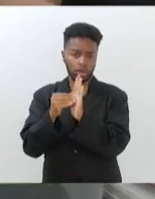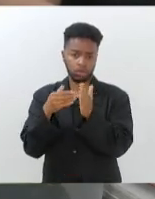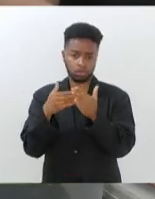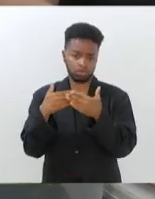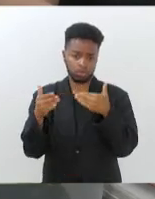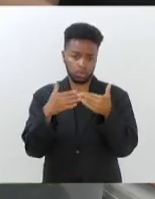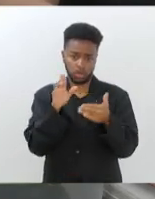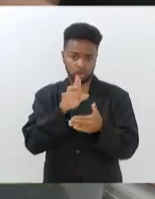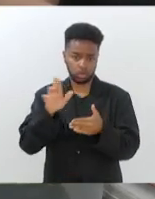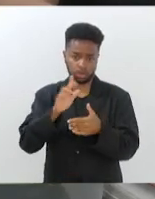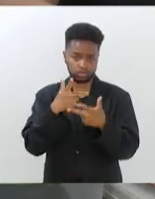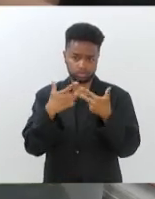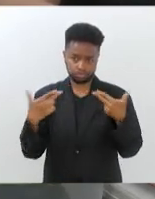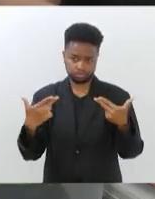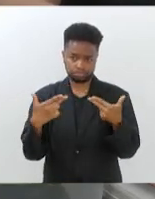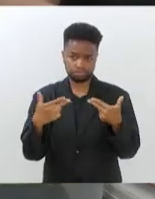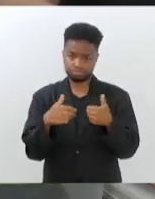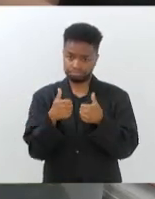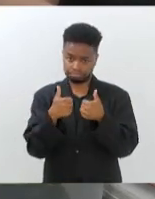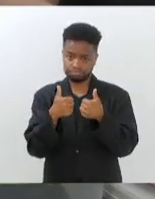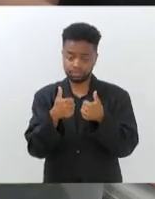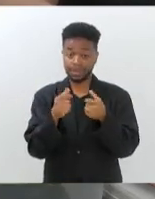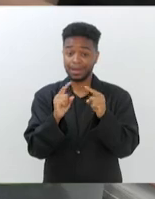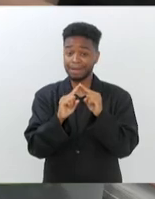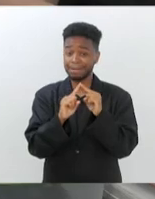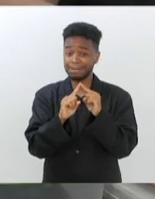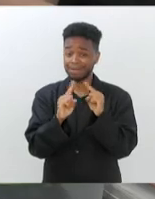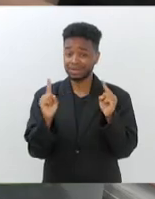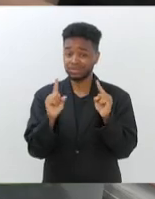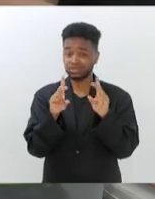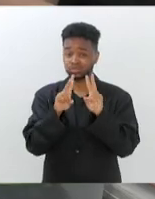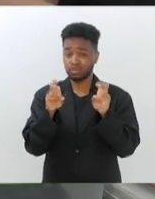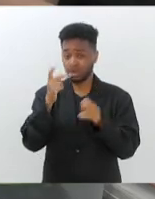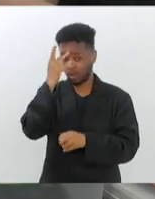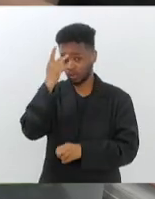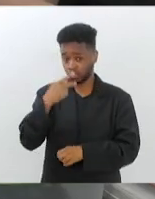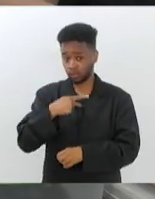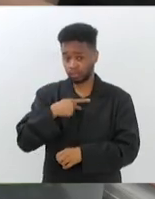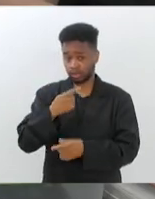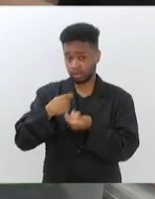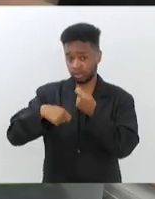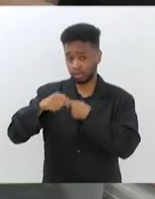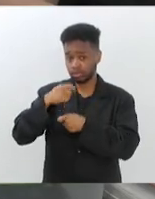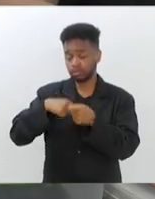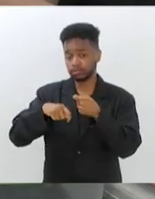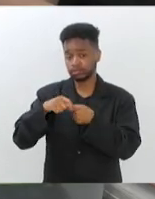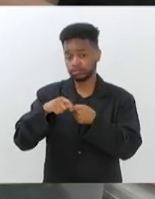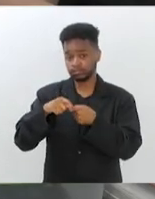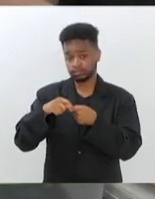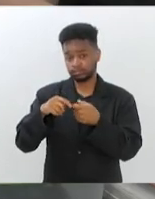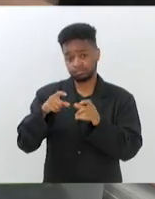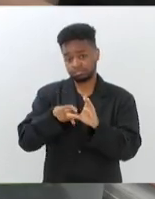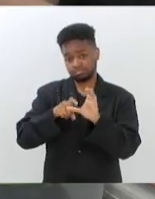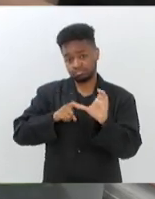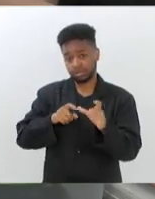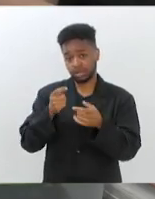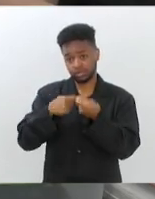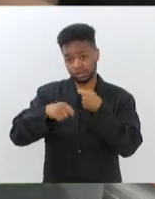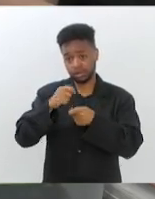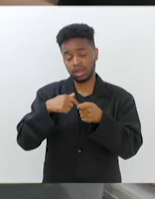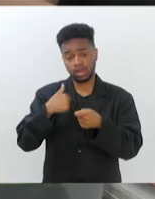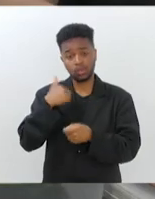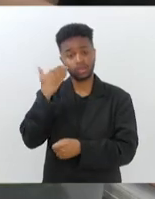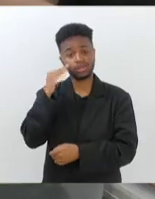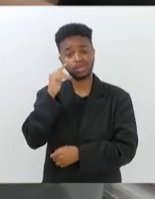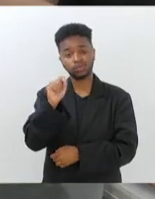ah não tá mal visto mas no caso da autonomia administrativa entendo que essa sugestão devia